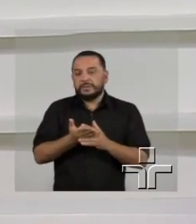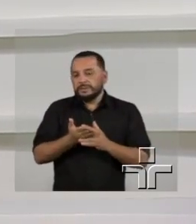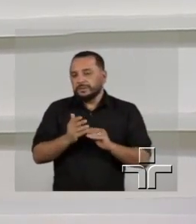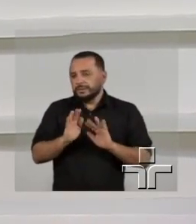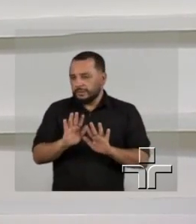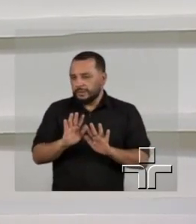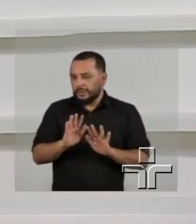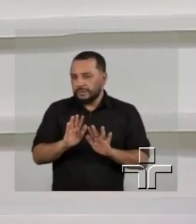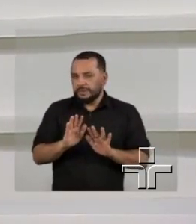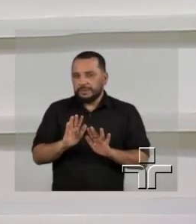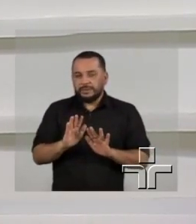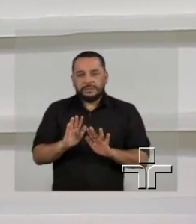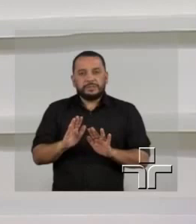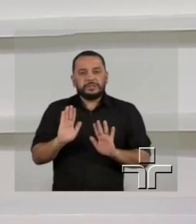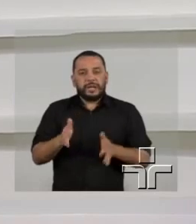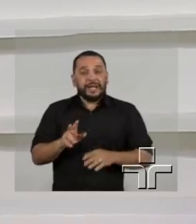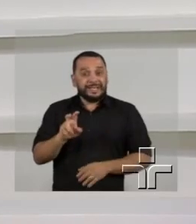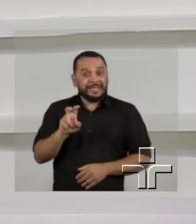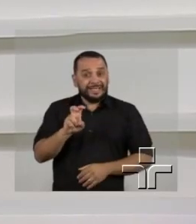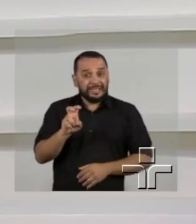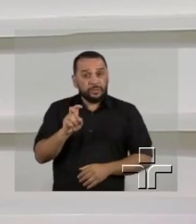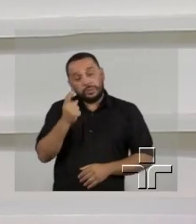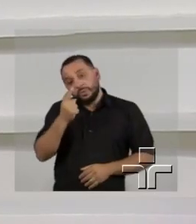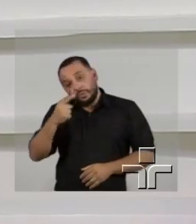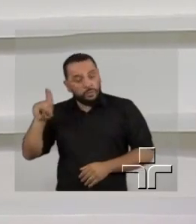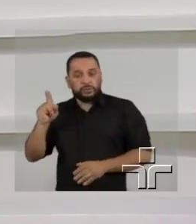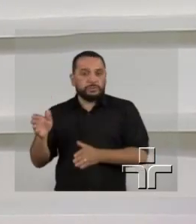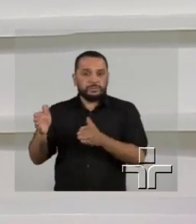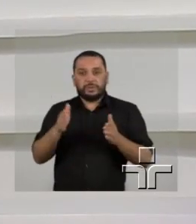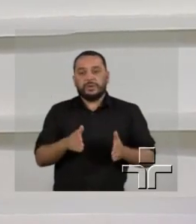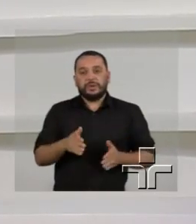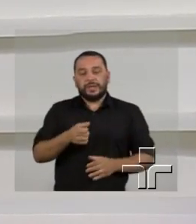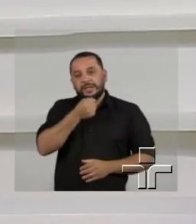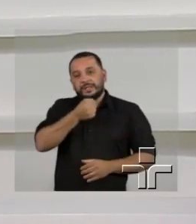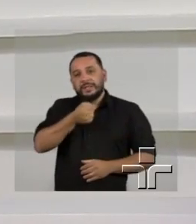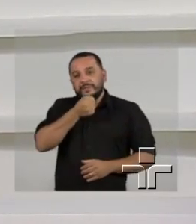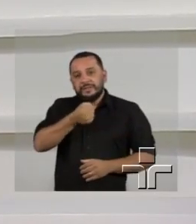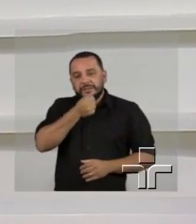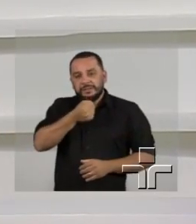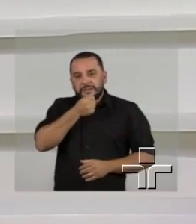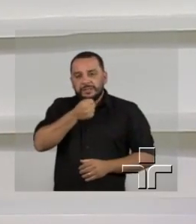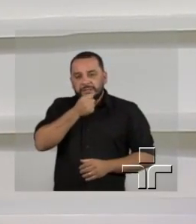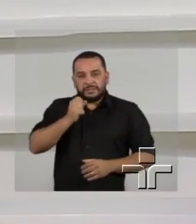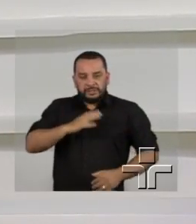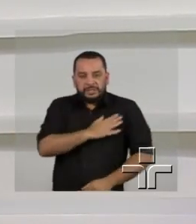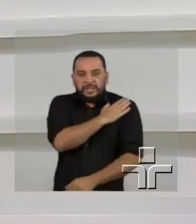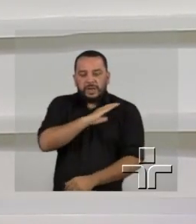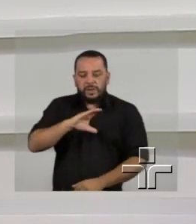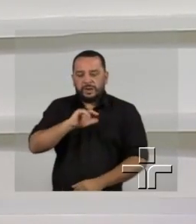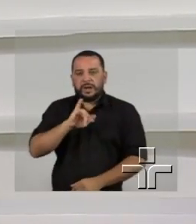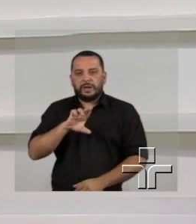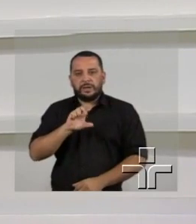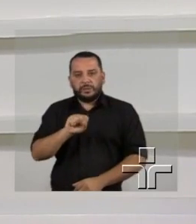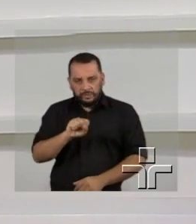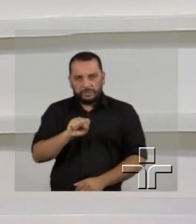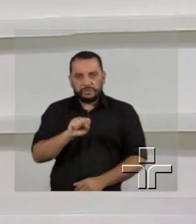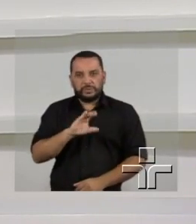etc. Você não pode tolerar essa coisa, isso é um outro aspecto. Isso aí tem que equipar tecnicamente a Polícia Federal e tem